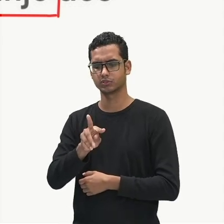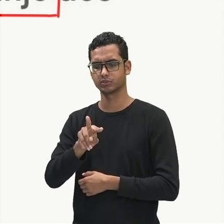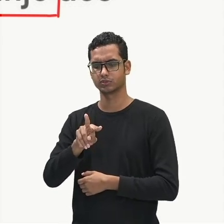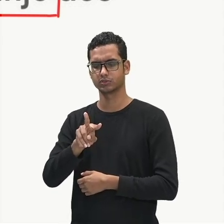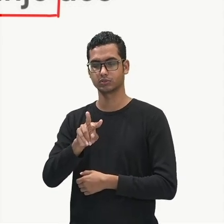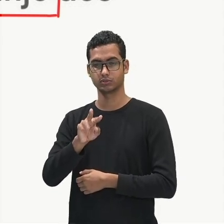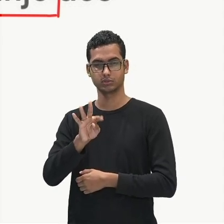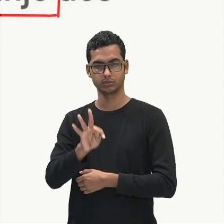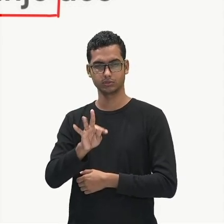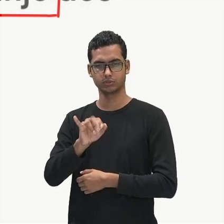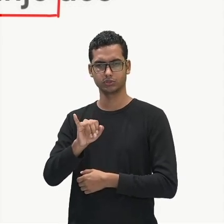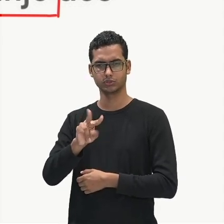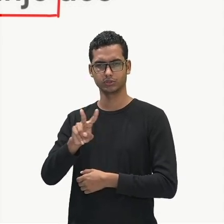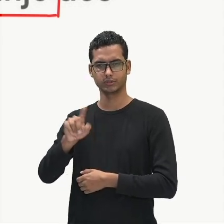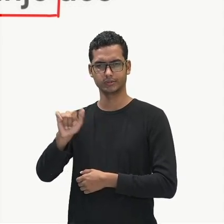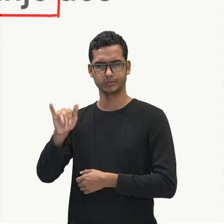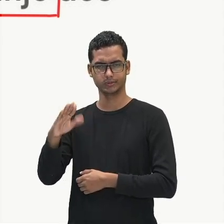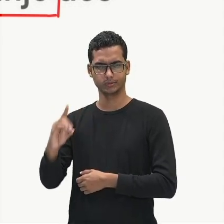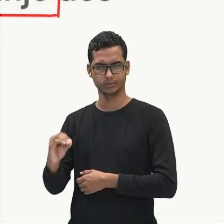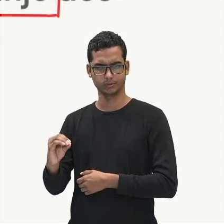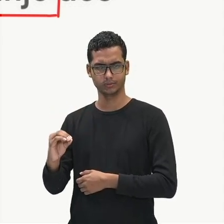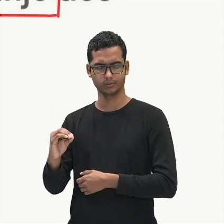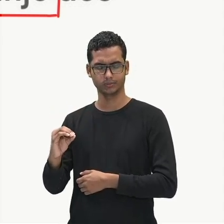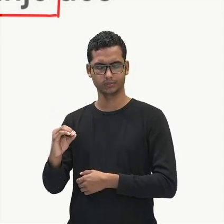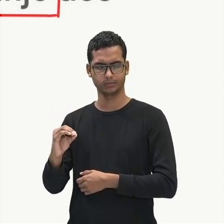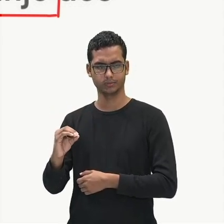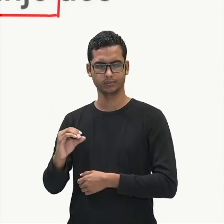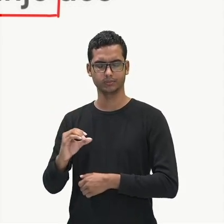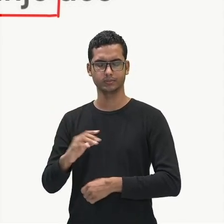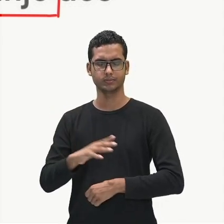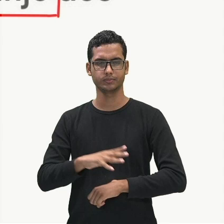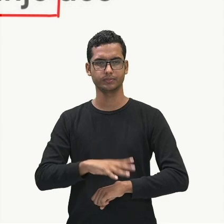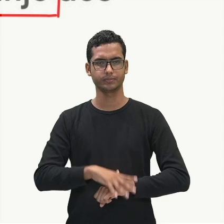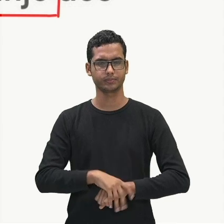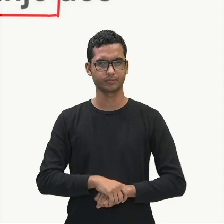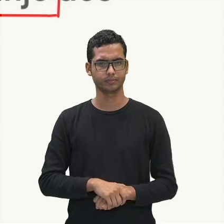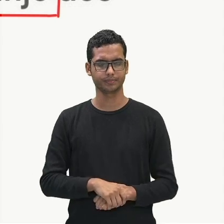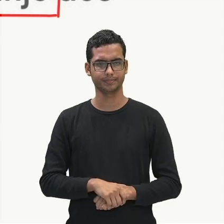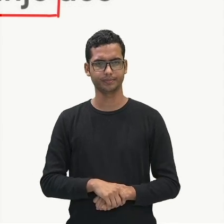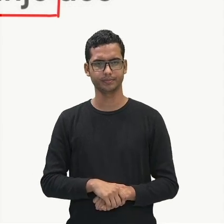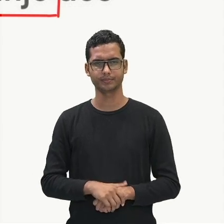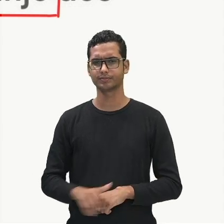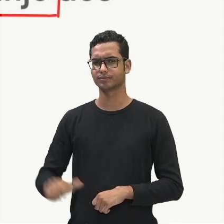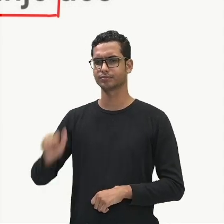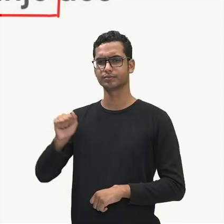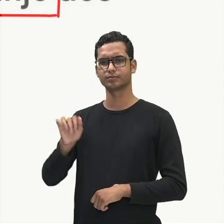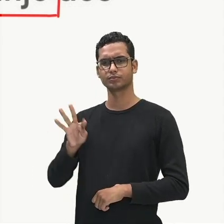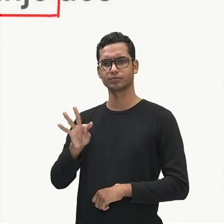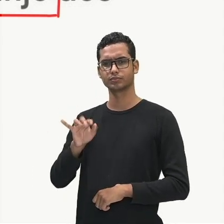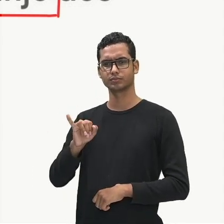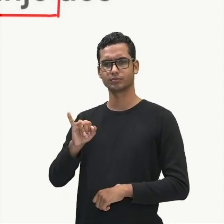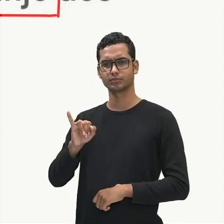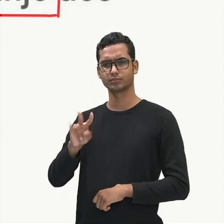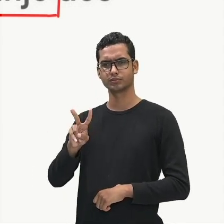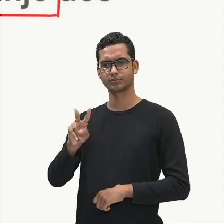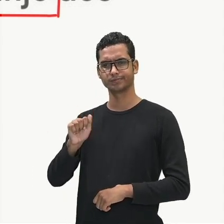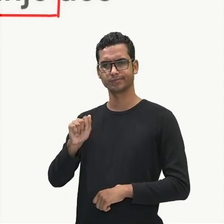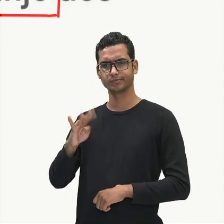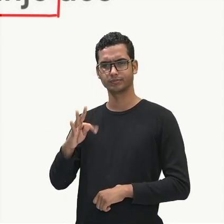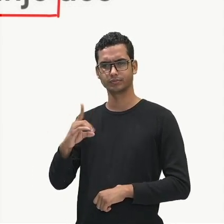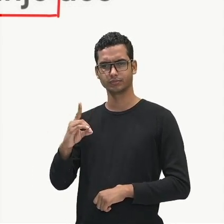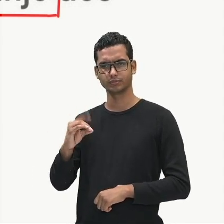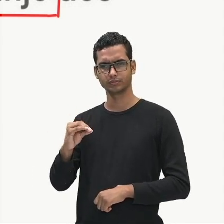um complexo ativado. A formação de um complexo ativado, ele